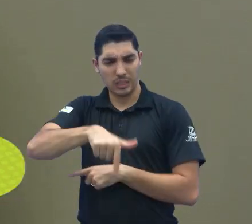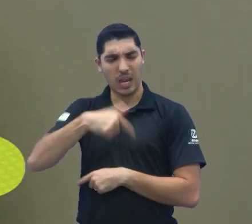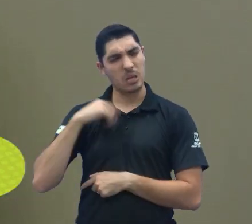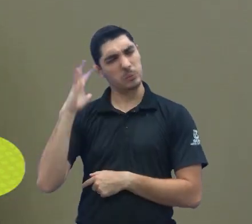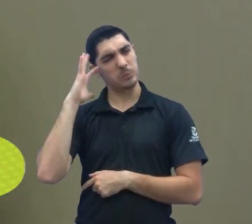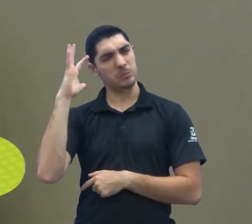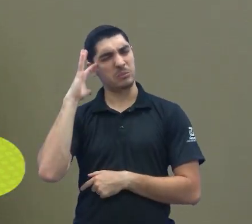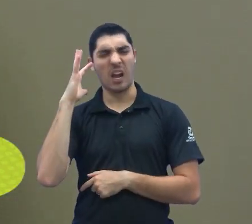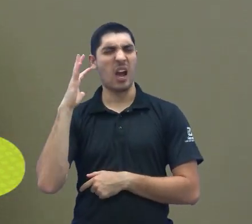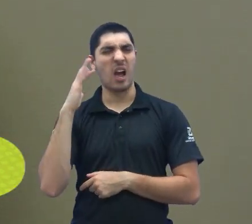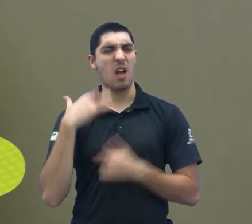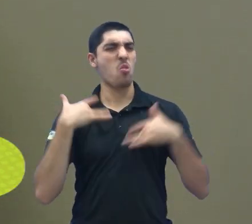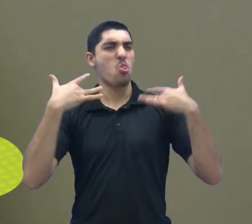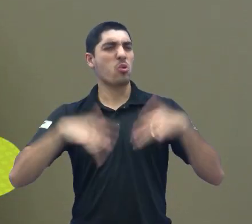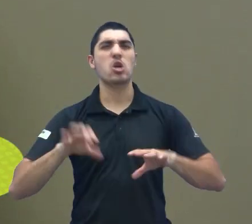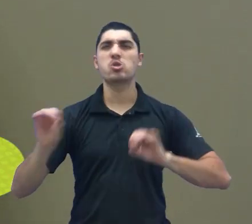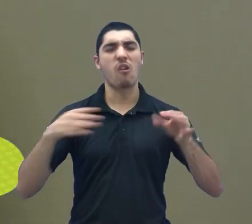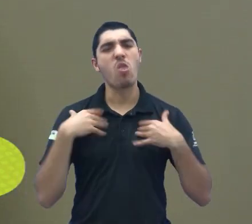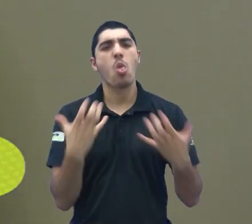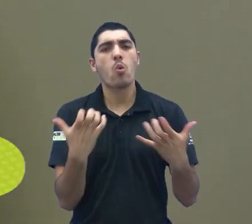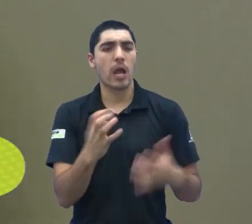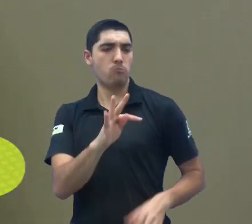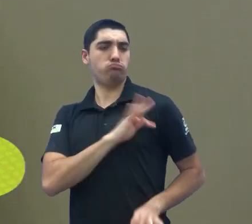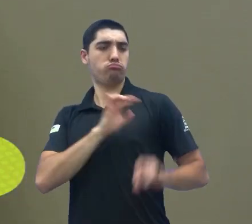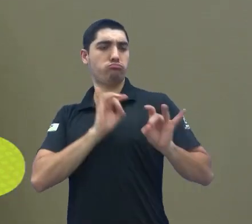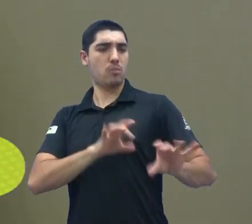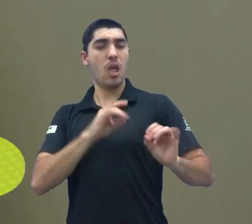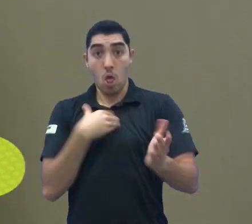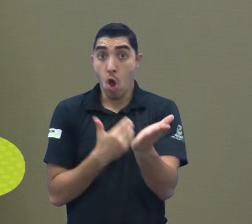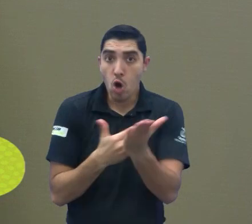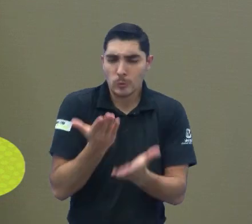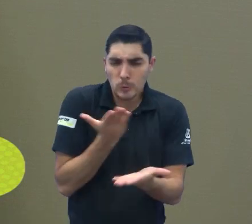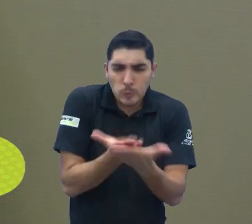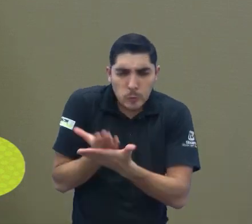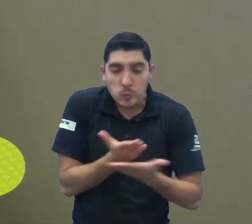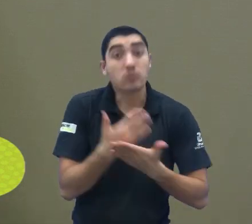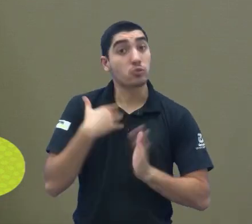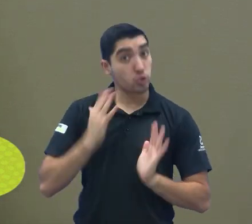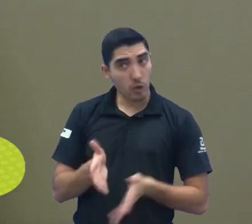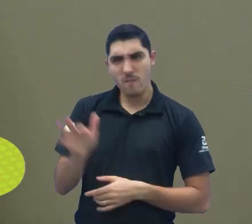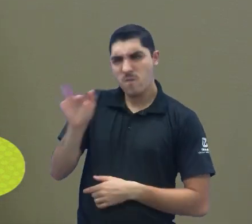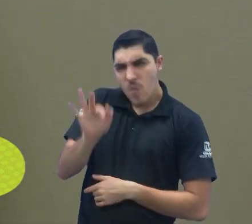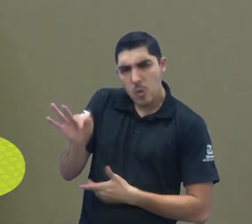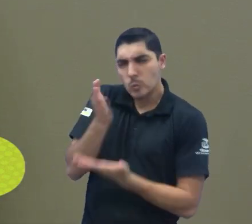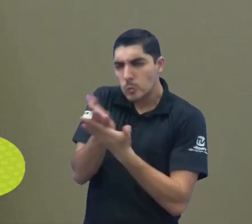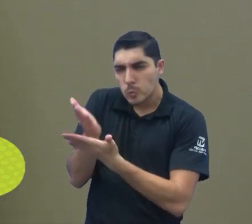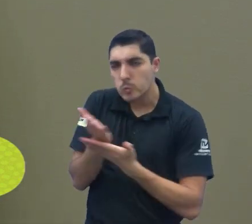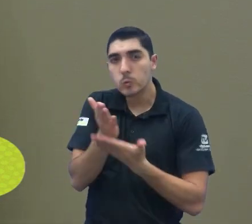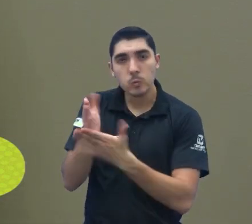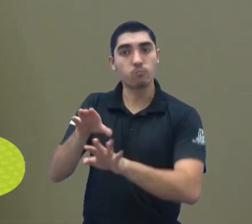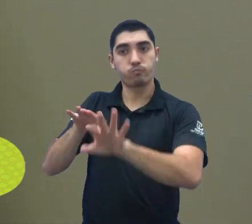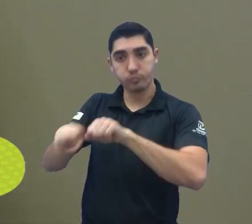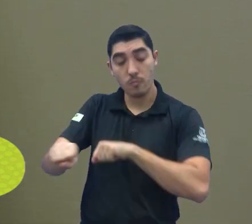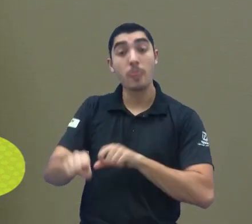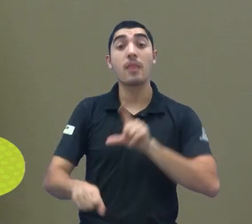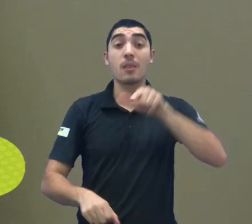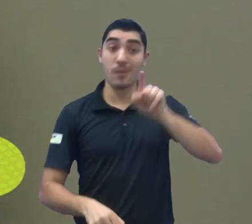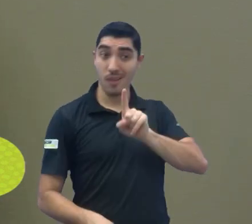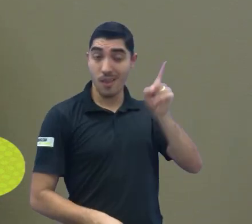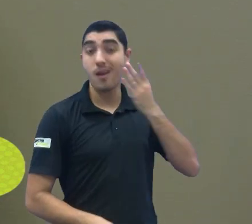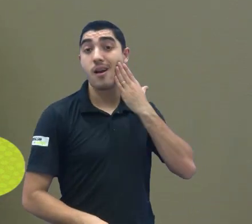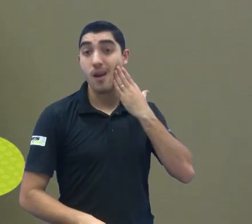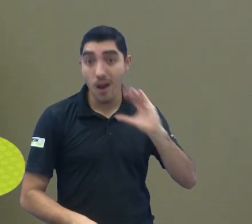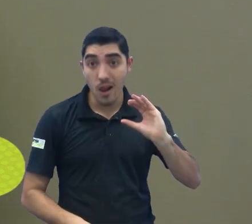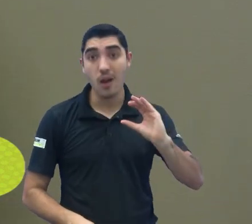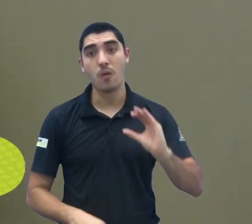técnica. Aí eu já comecei a estudar para ser técnica, fiz faculdade e tudo. Aí eu iniciei um projeto social em Caraguá, social mesmo,